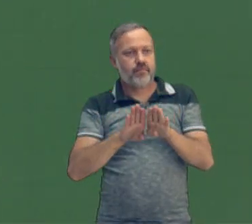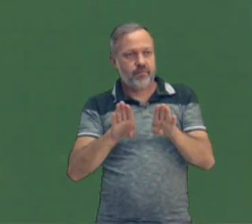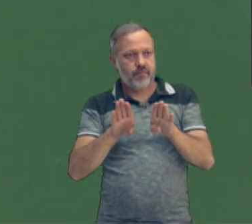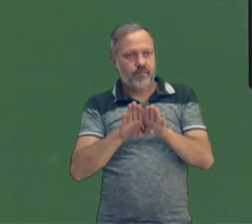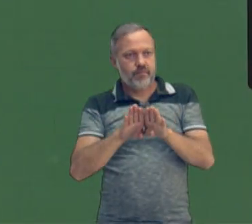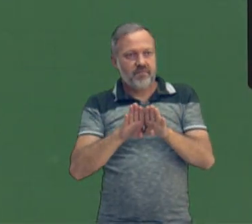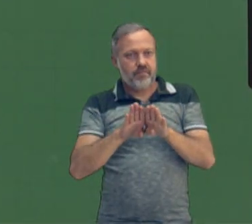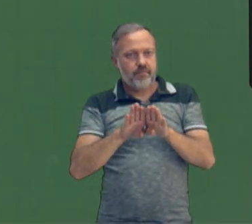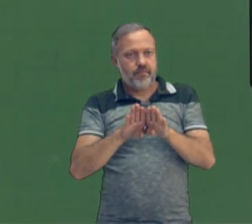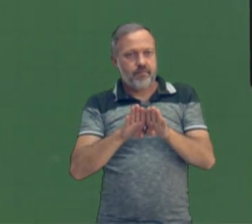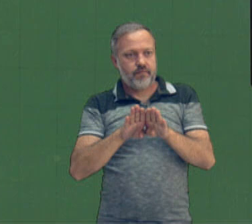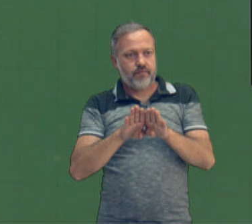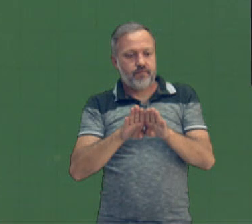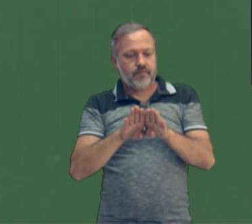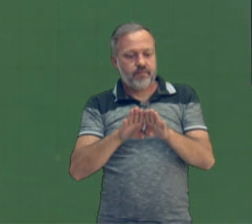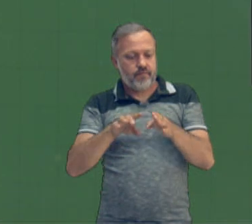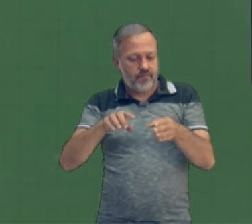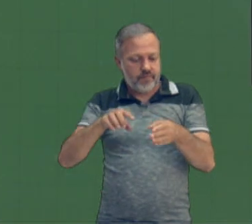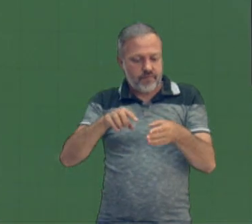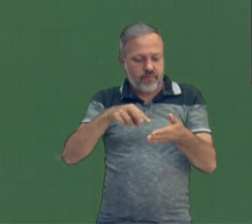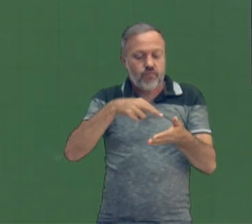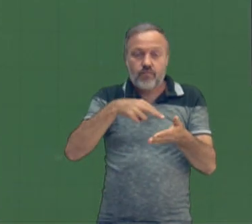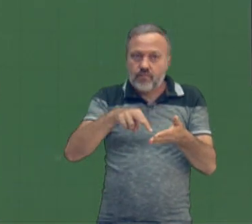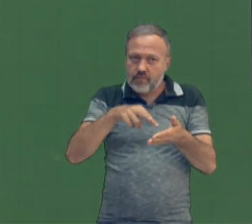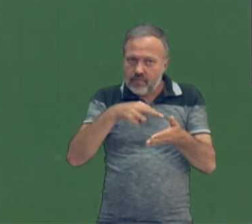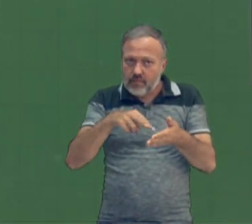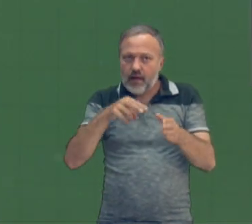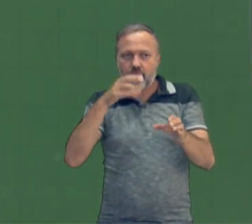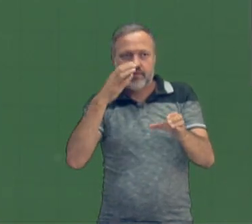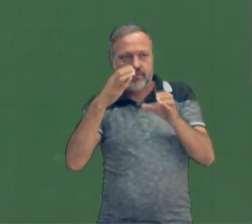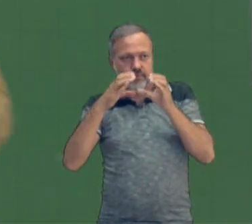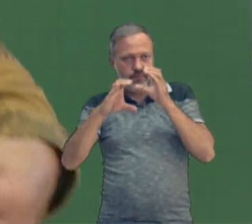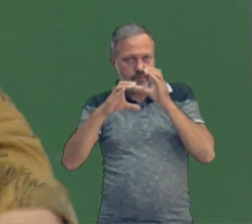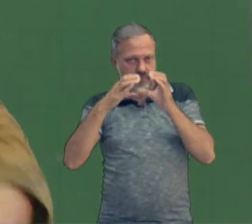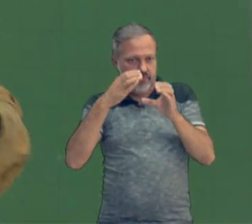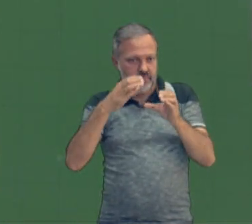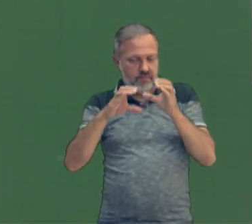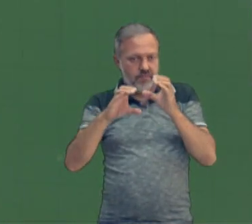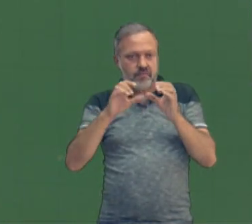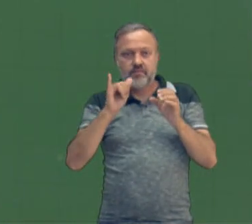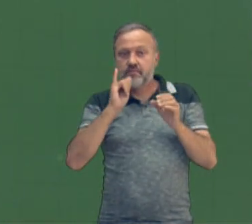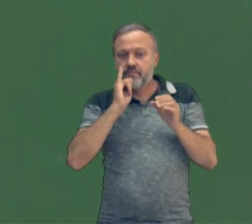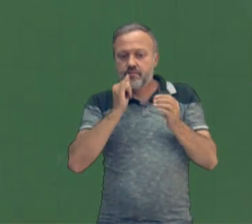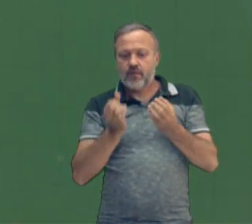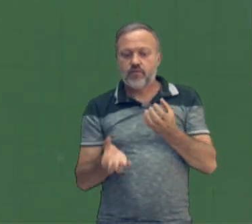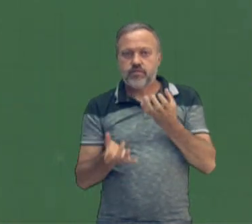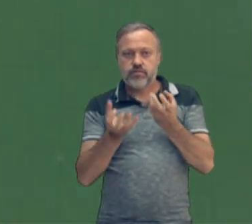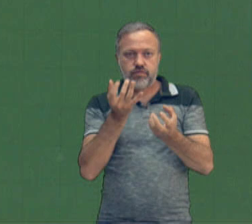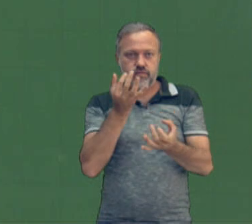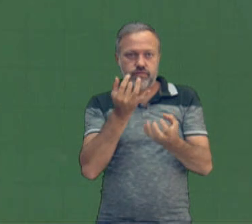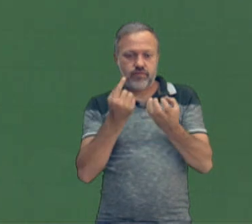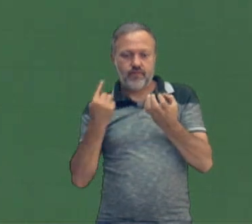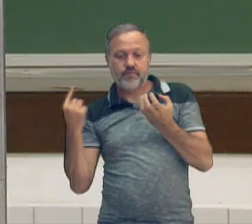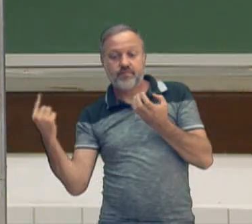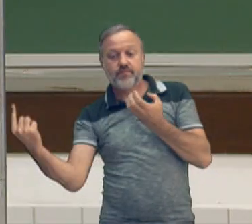torno da dança e do canto. Muitas vezes a dança é em torno da fogueira de forma